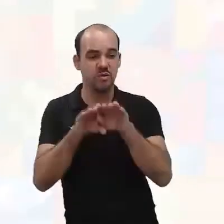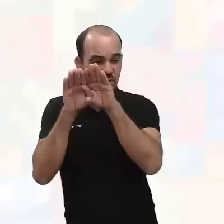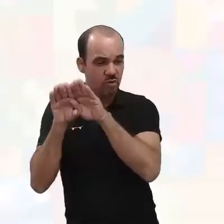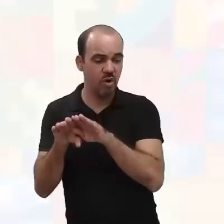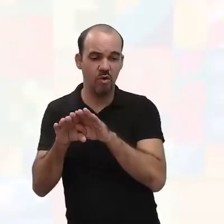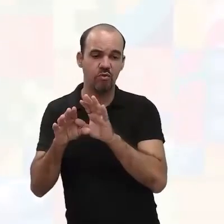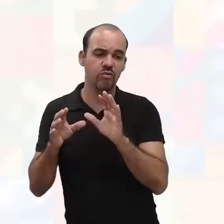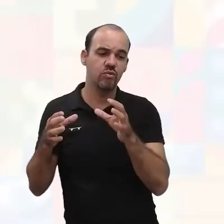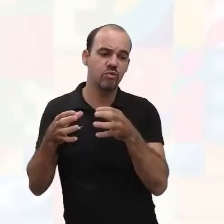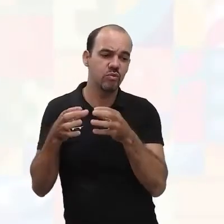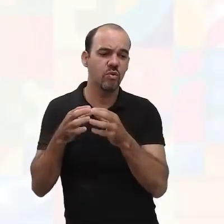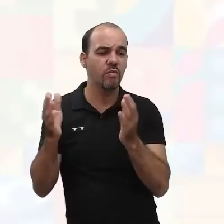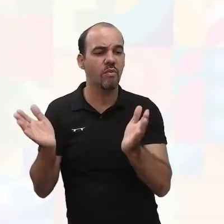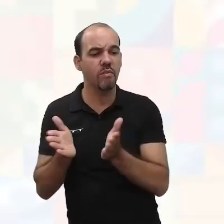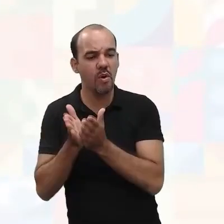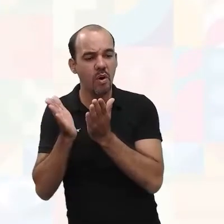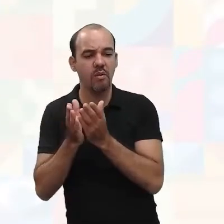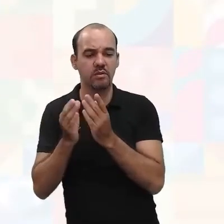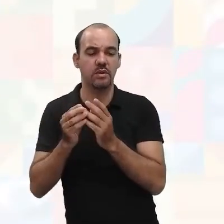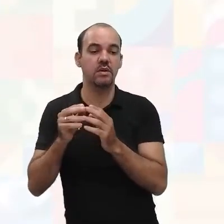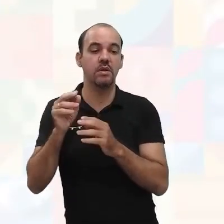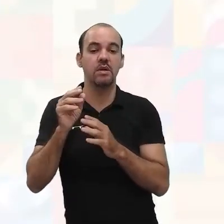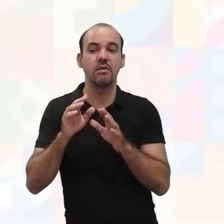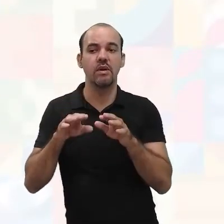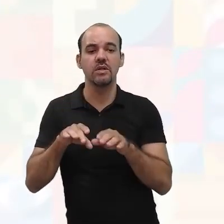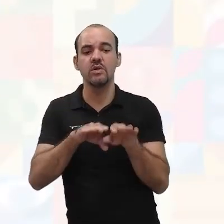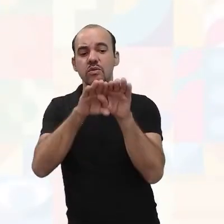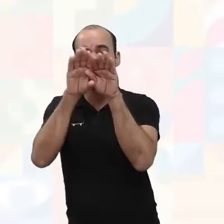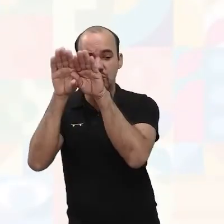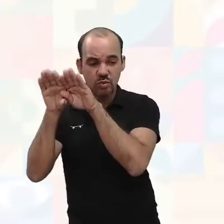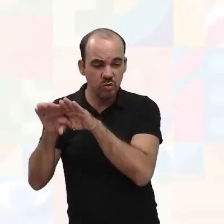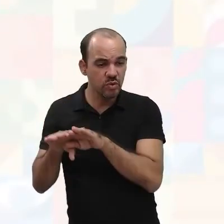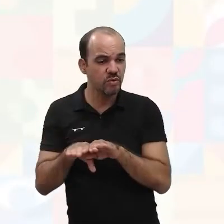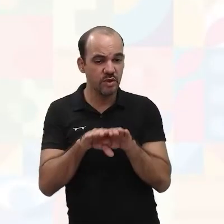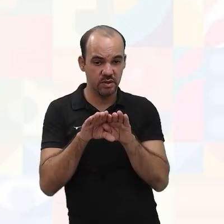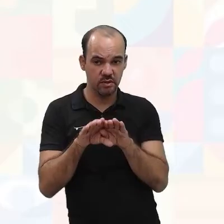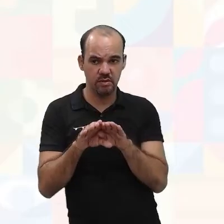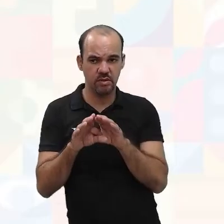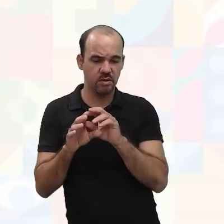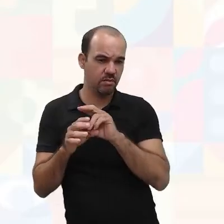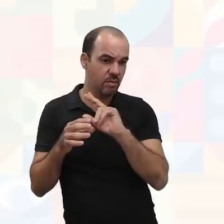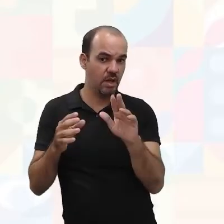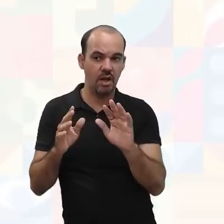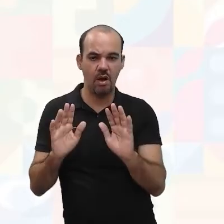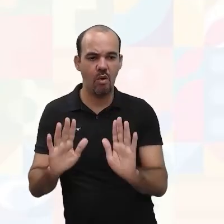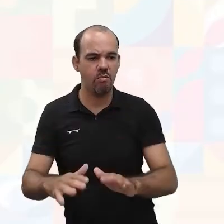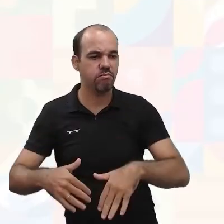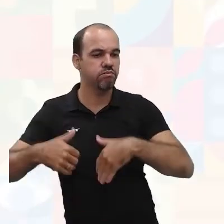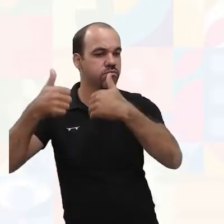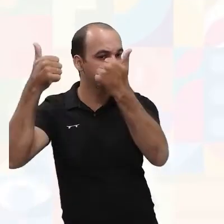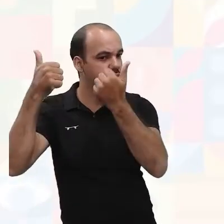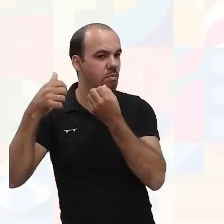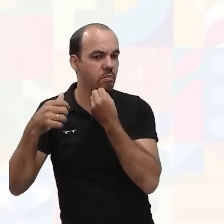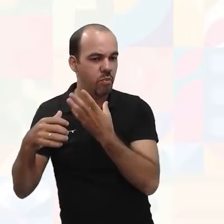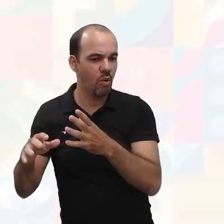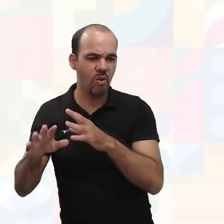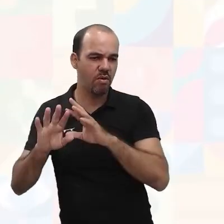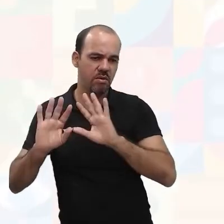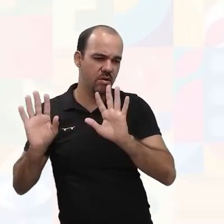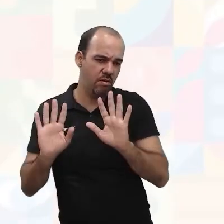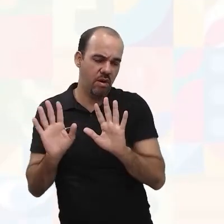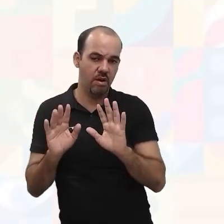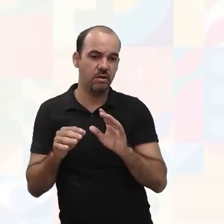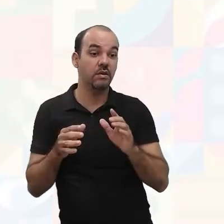favorecidos. Mas vai ser uma universalização que não vai ser acompanhada de qualidade de ensino. sobretudo no período pós-ditadura, no período da